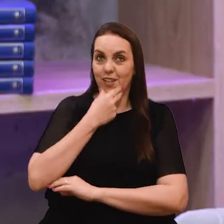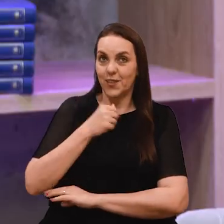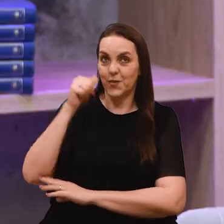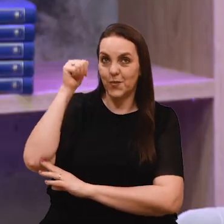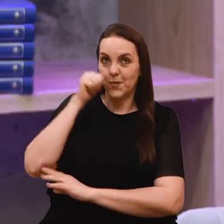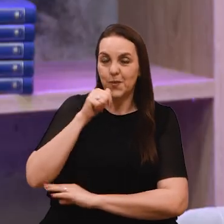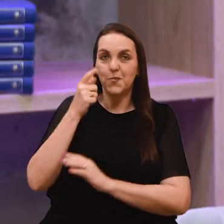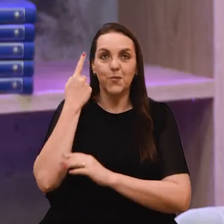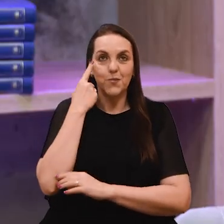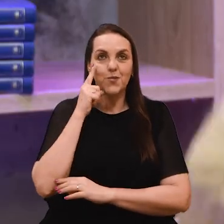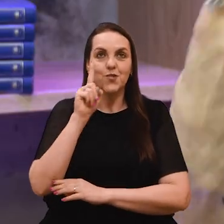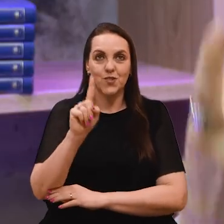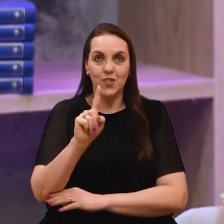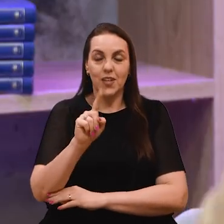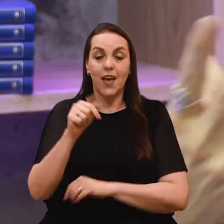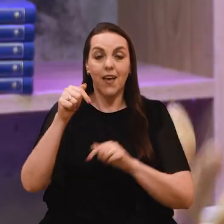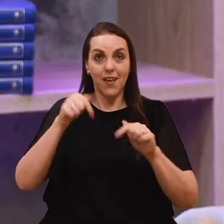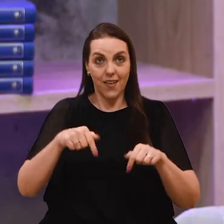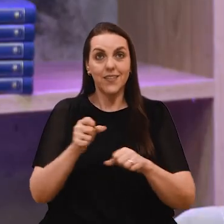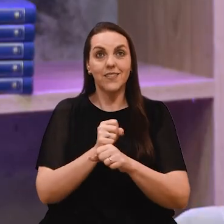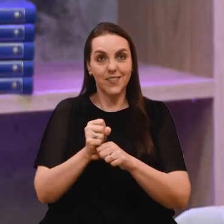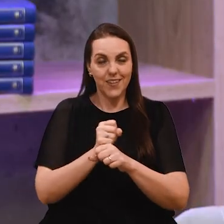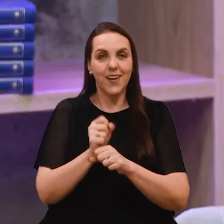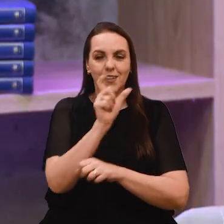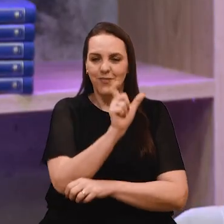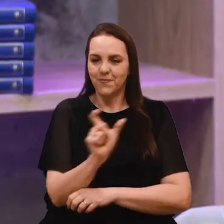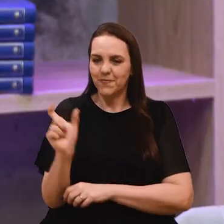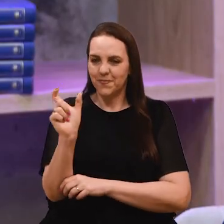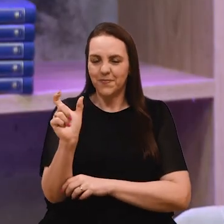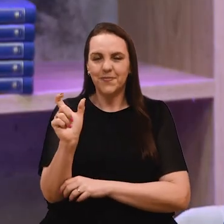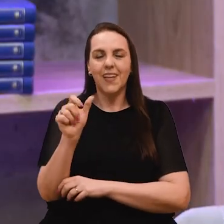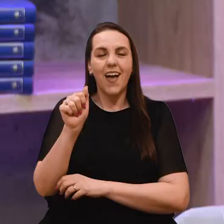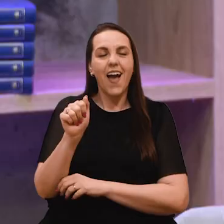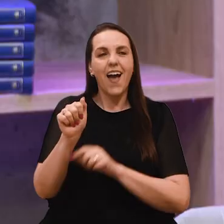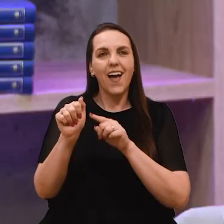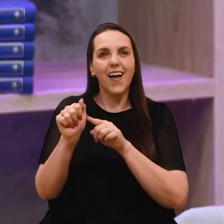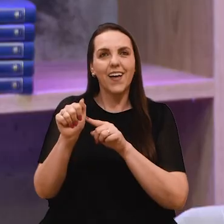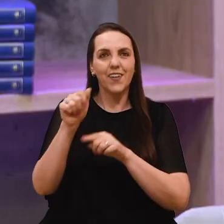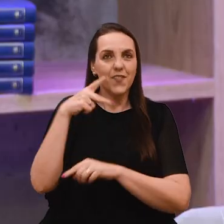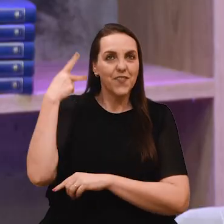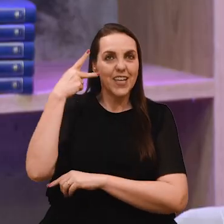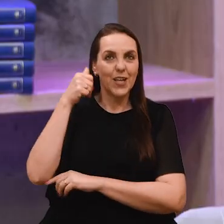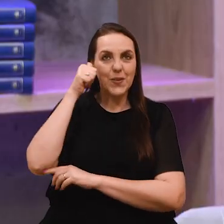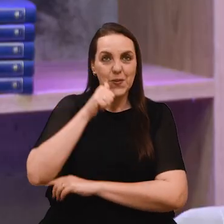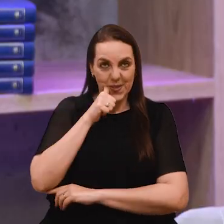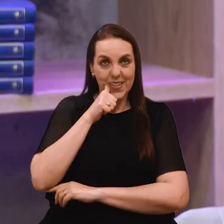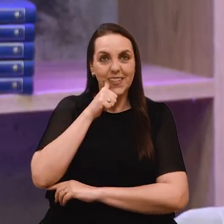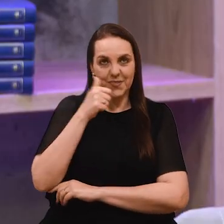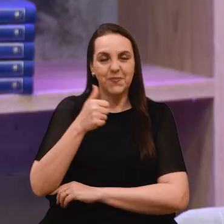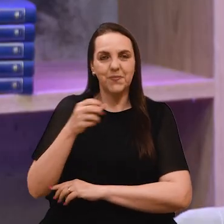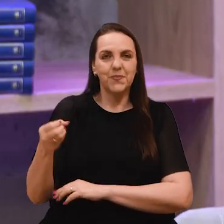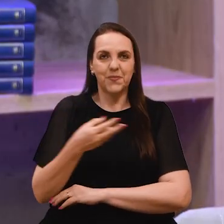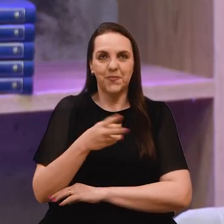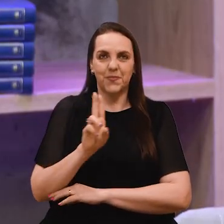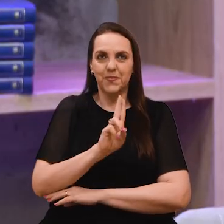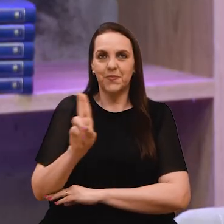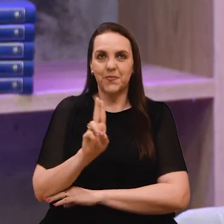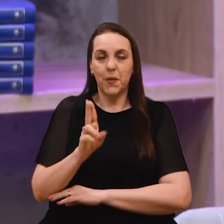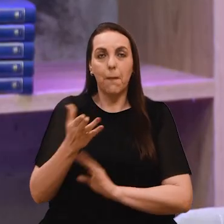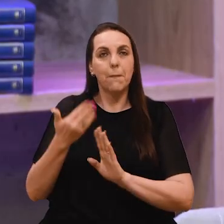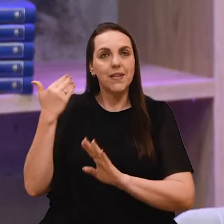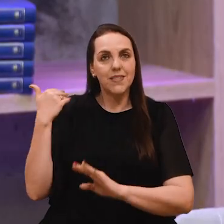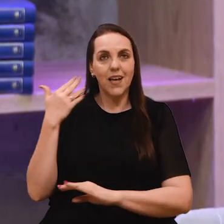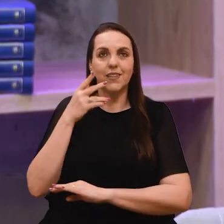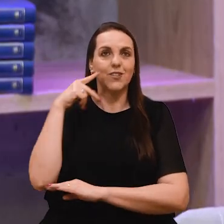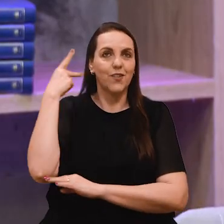Vereadora por um Dia. Inclusive, ganhou o termo do vereadora. Essa é uma das principais novidades aí no nome. Antes era só vereador